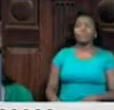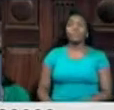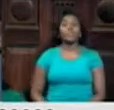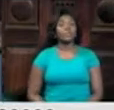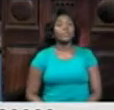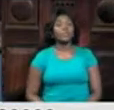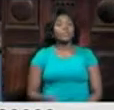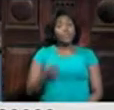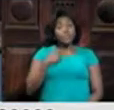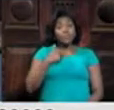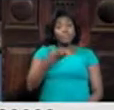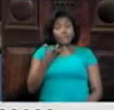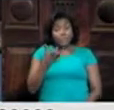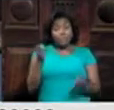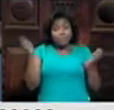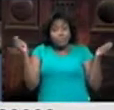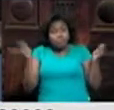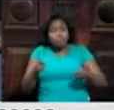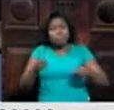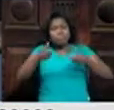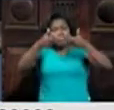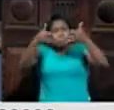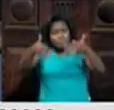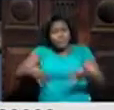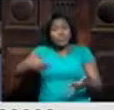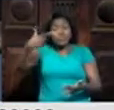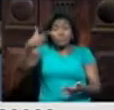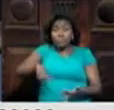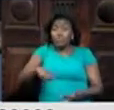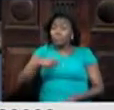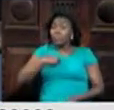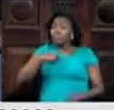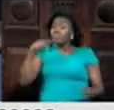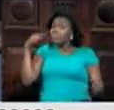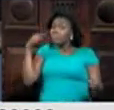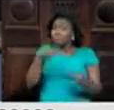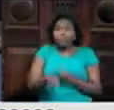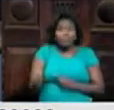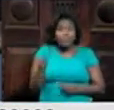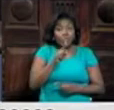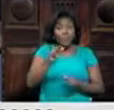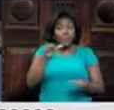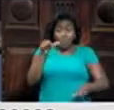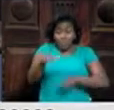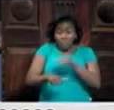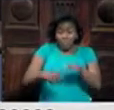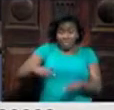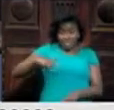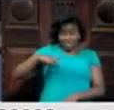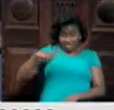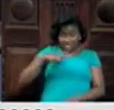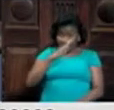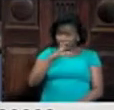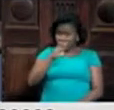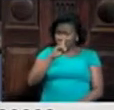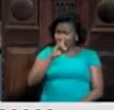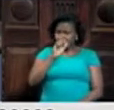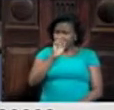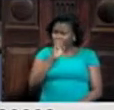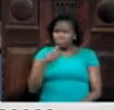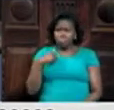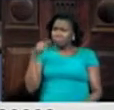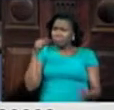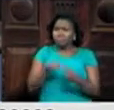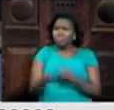ter a possibilidade aqui de afirmar e reafirmar: sou contra a privatização da SEDAI. Sou contra a privatização